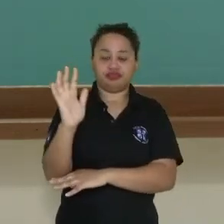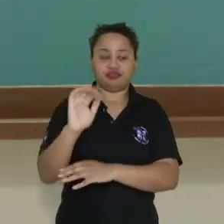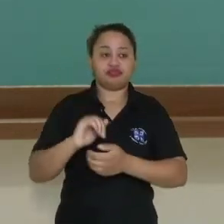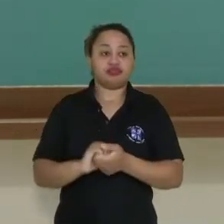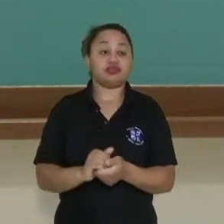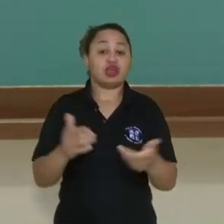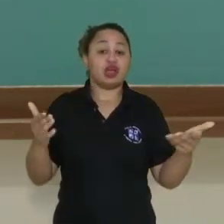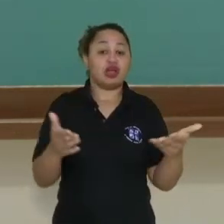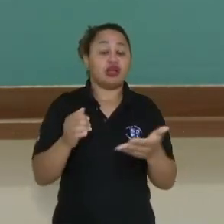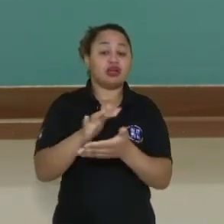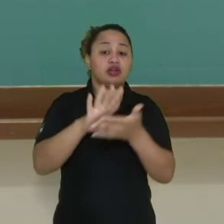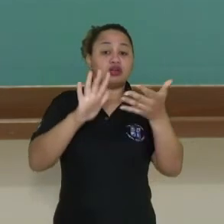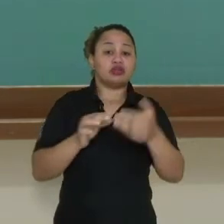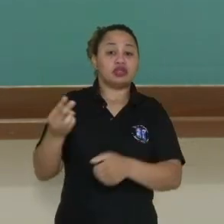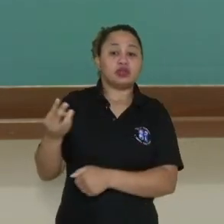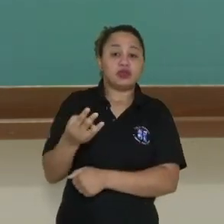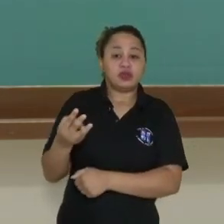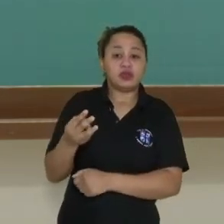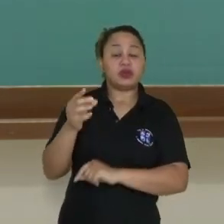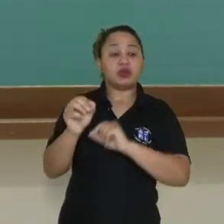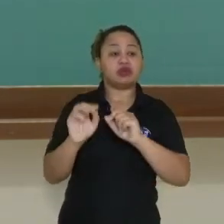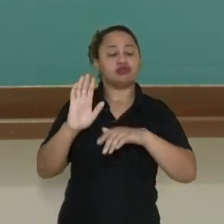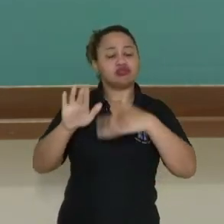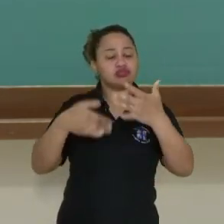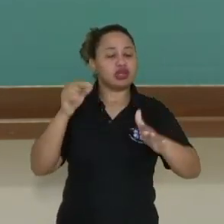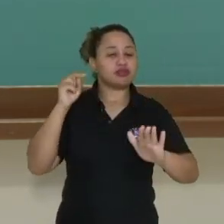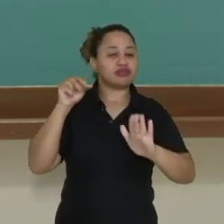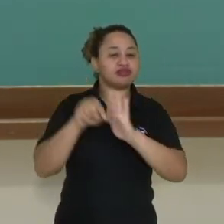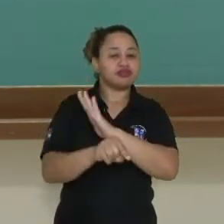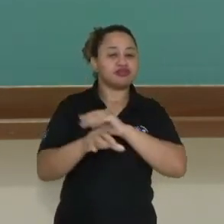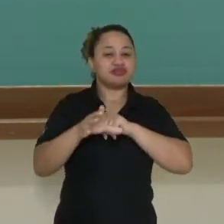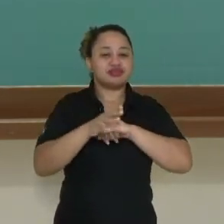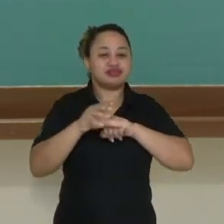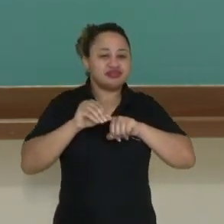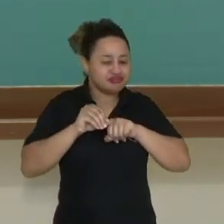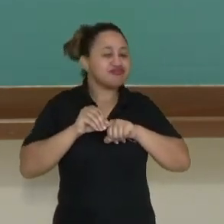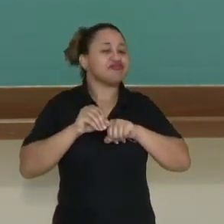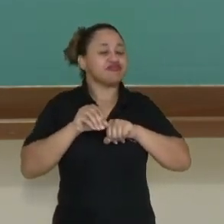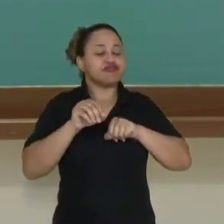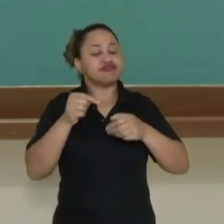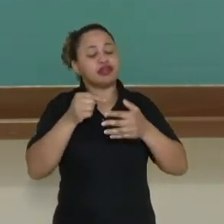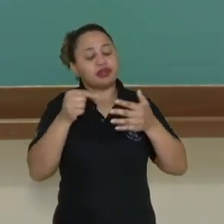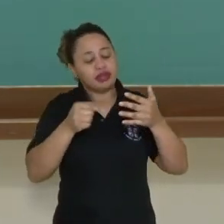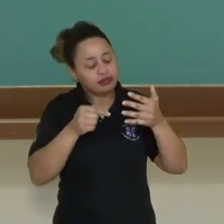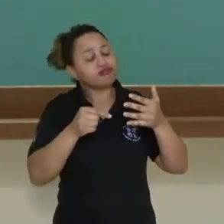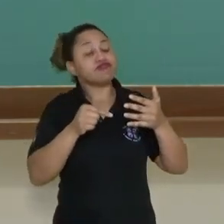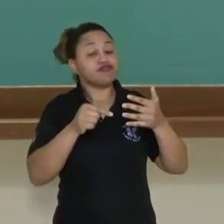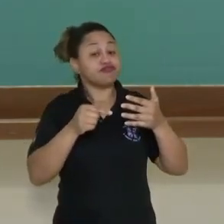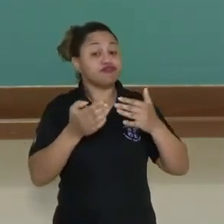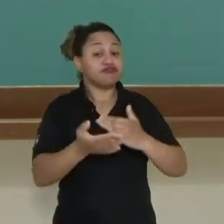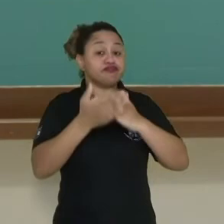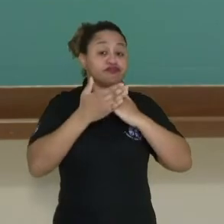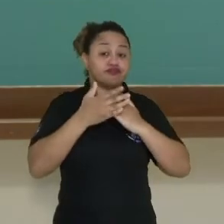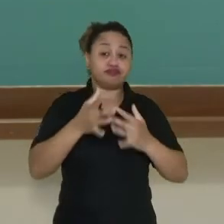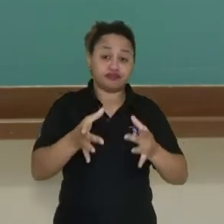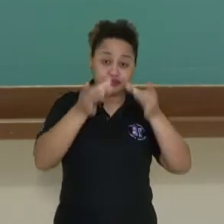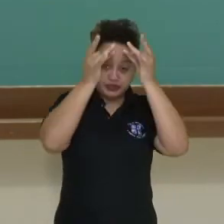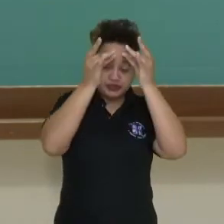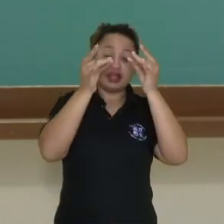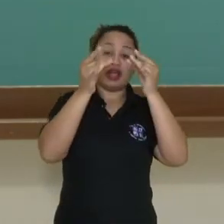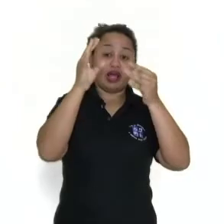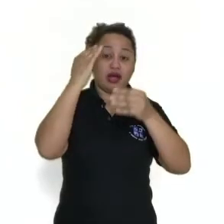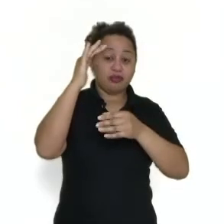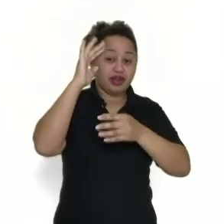ali, pessoal. Vamos ali cada vez aprofundando e tentando trazer o máximo de elementos ali para a gente fixar bem esse